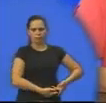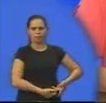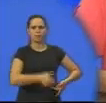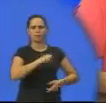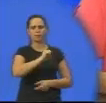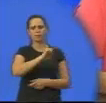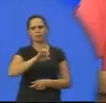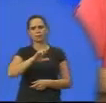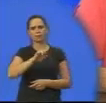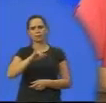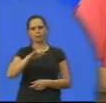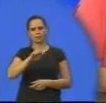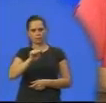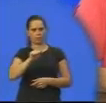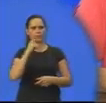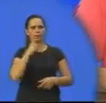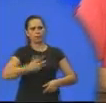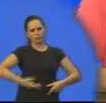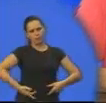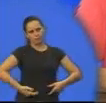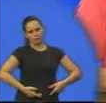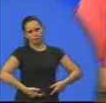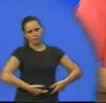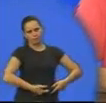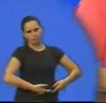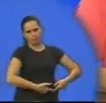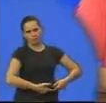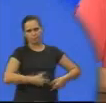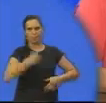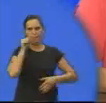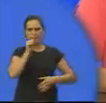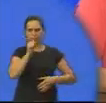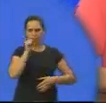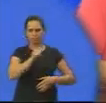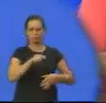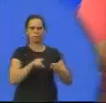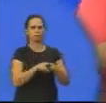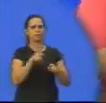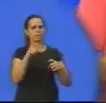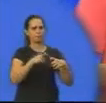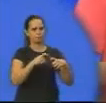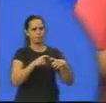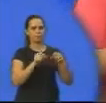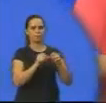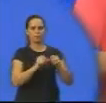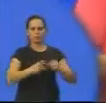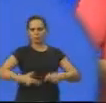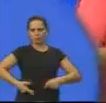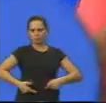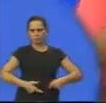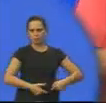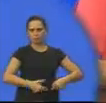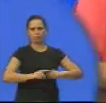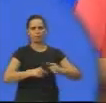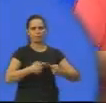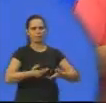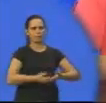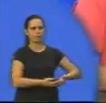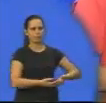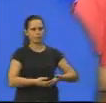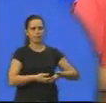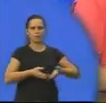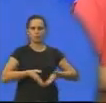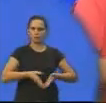parto cesariano é uma cirurgia, então é cortado o abdômen da mulher, o médico faz uma incisão e aí o bebê